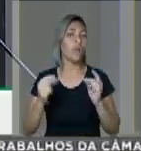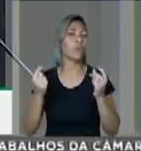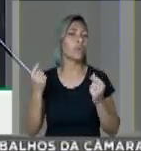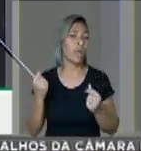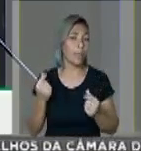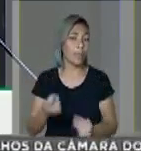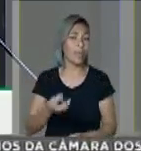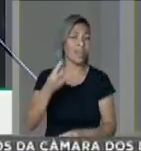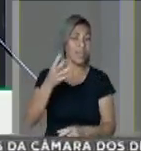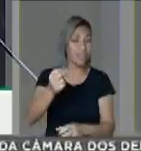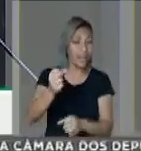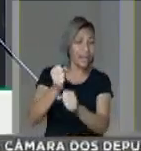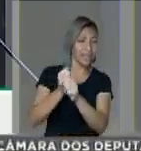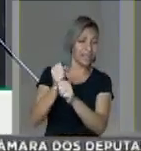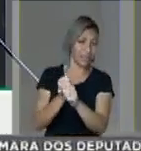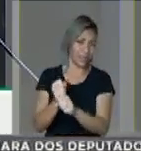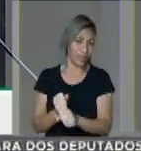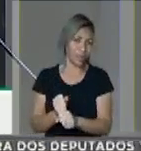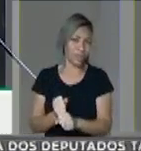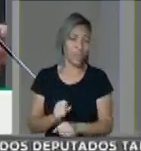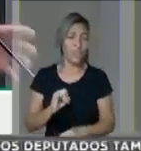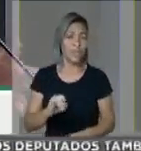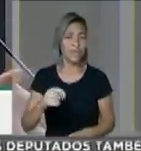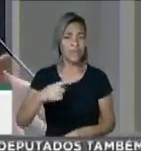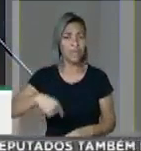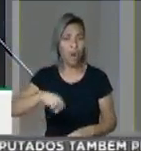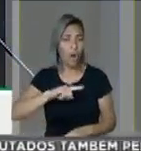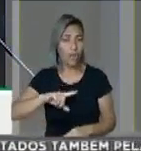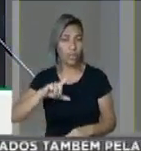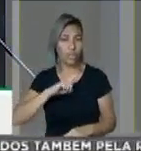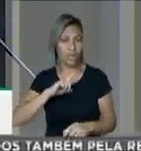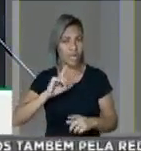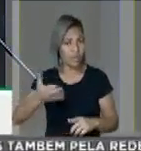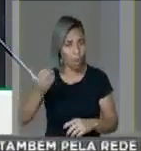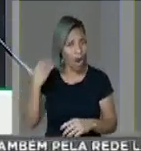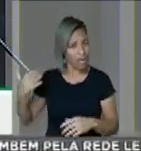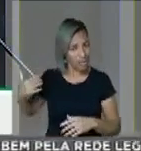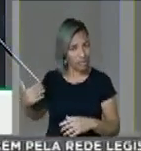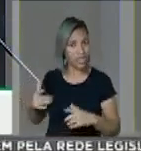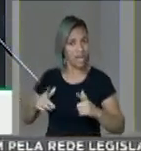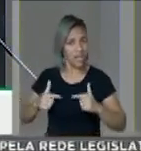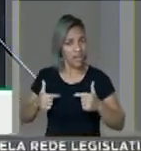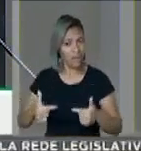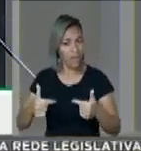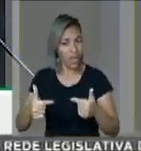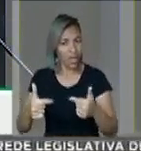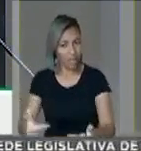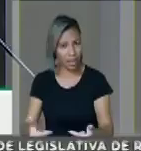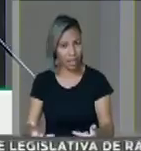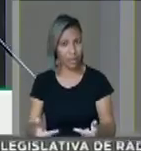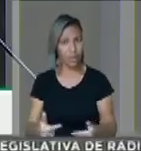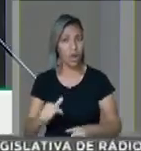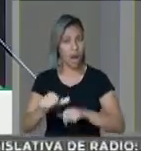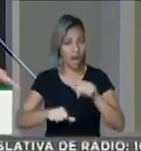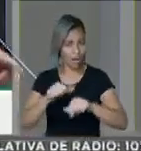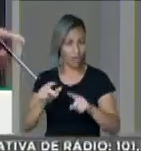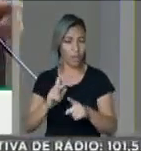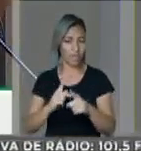anos. Se tivéssemos enfrentado a reforma da Previdência e tivéssemos tido